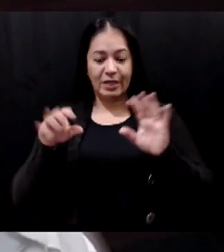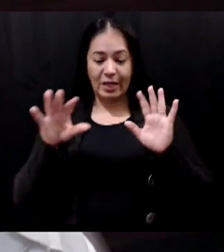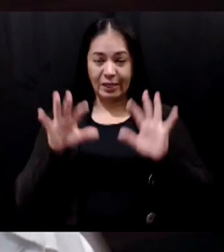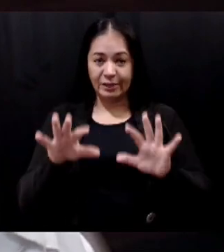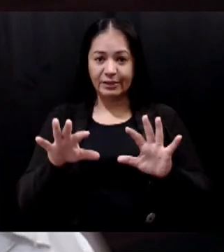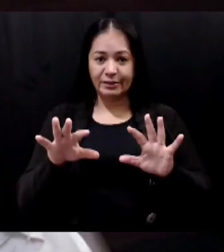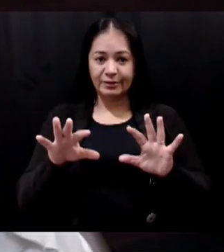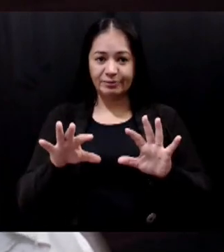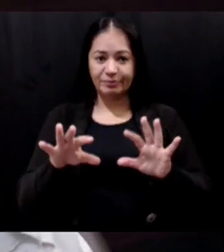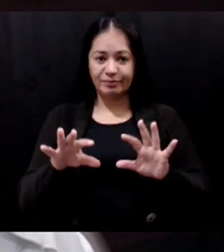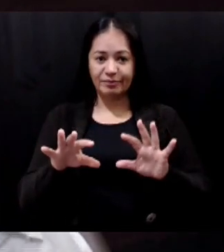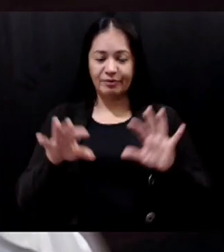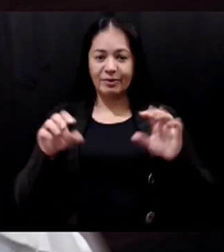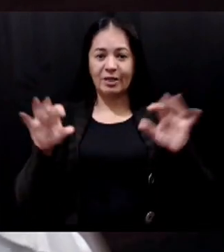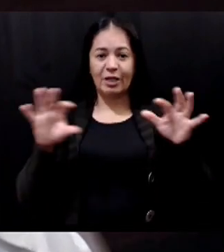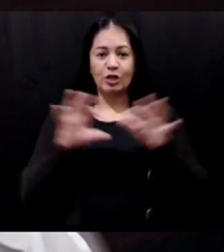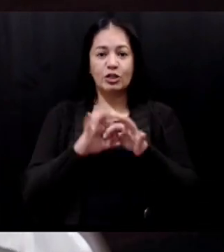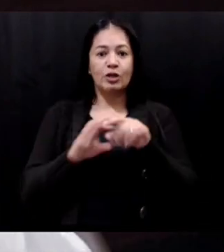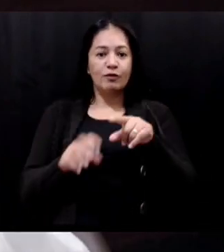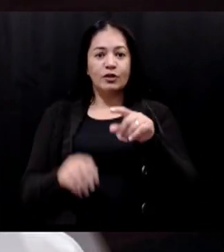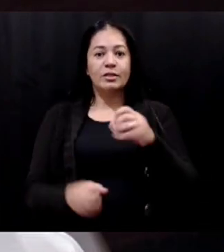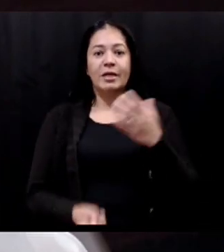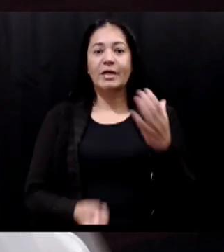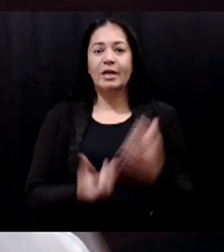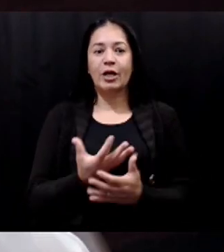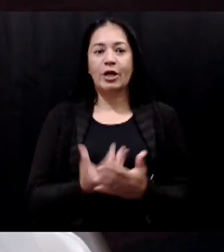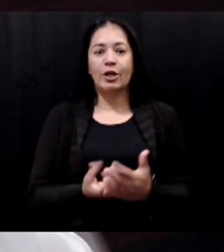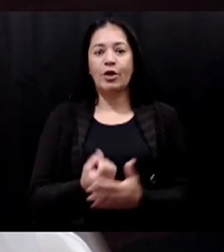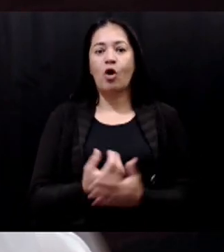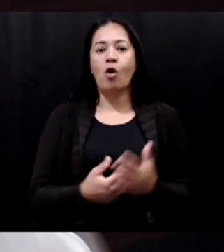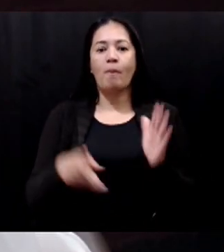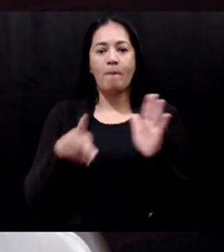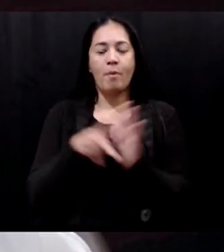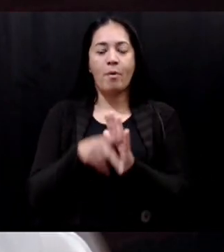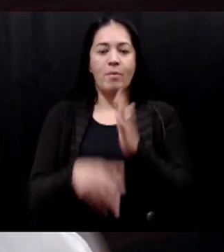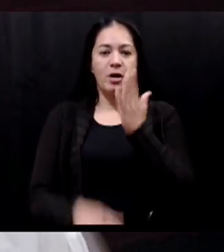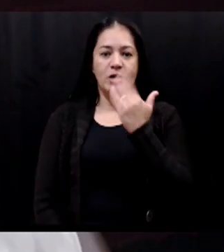associação que você criou com o alimento, e a gente vai